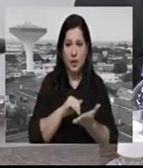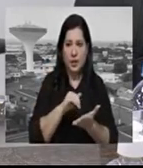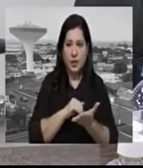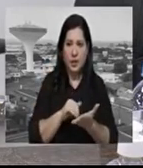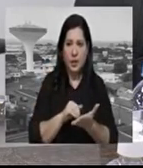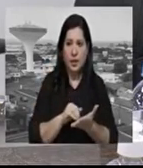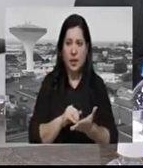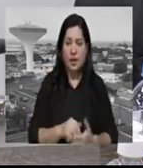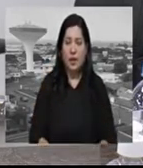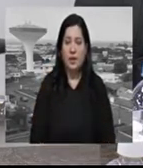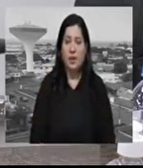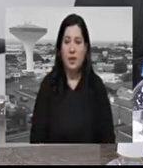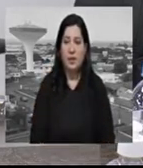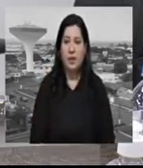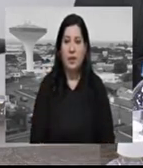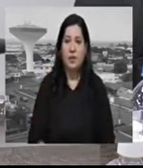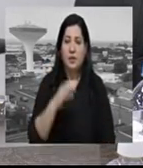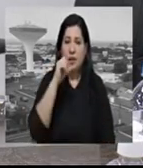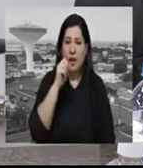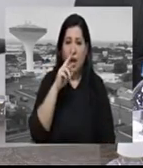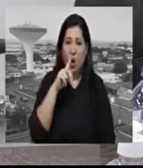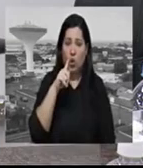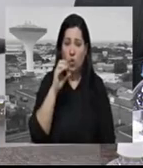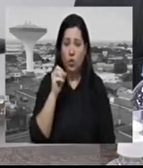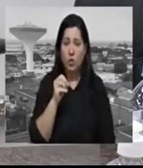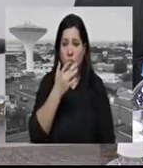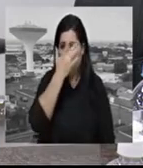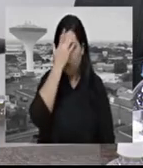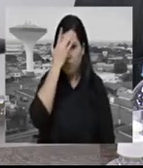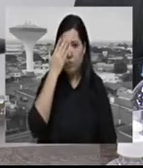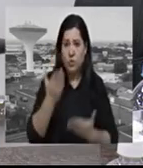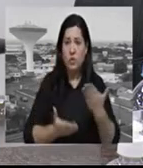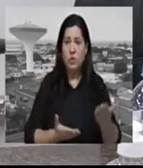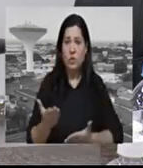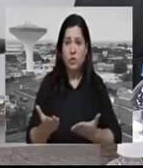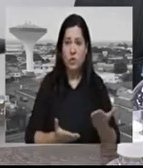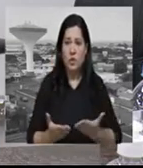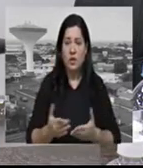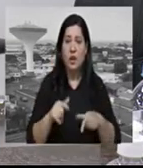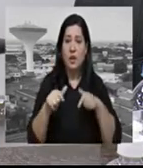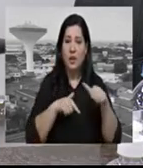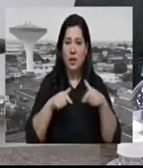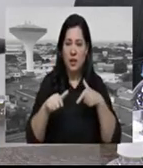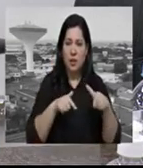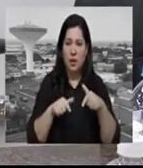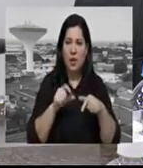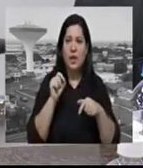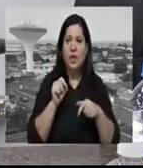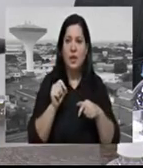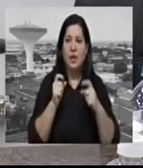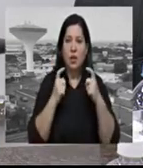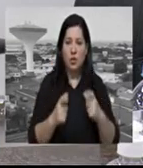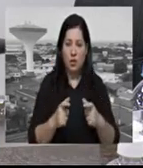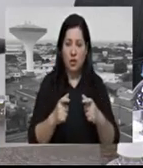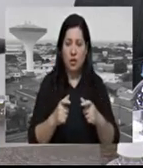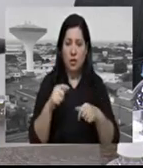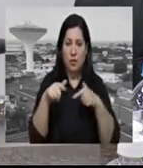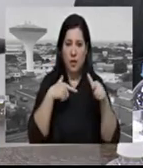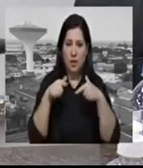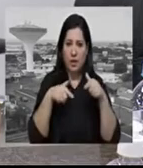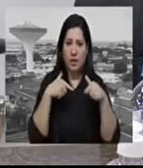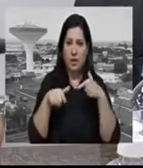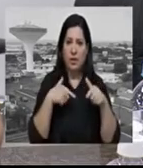só os cargos né a gente consegue saber quais são os Servidores Municipais que estão trabalhando nessa secretaria em qual local eles estão trabalhando